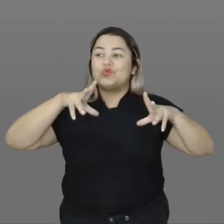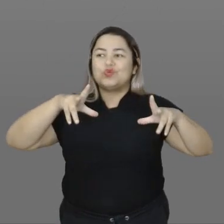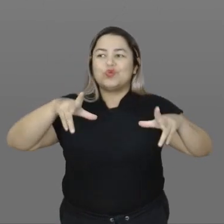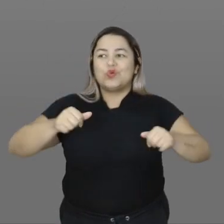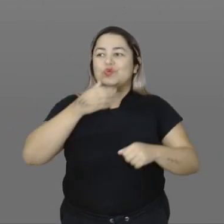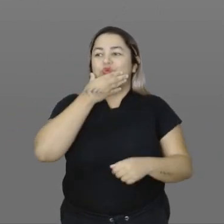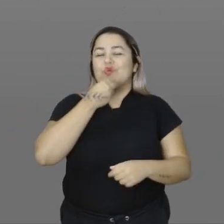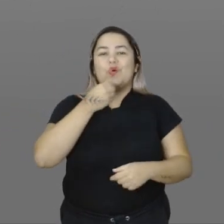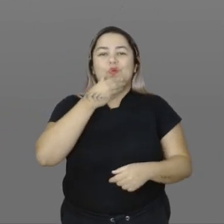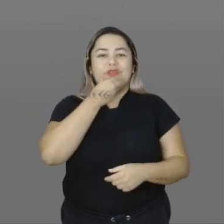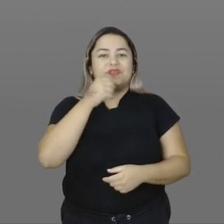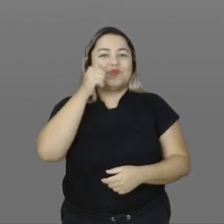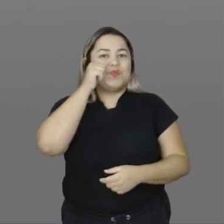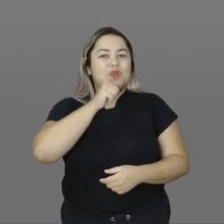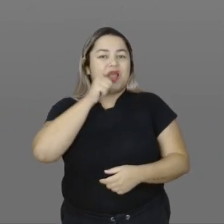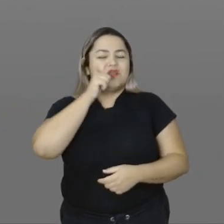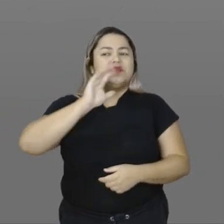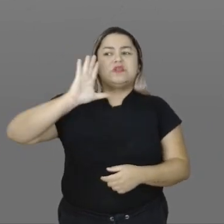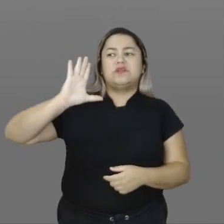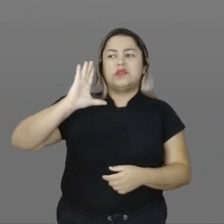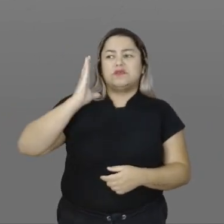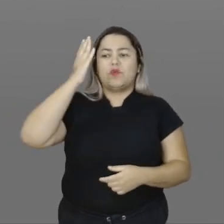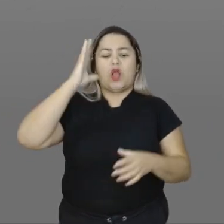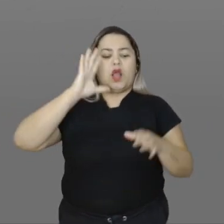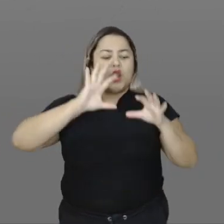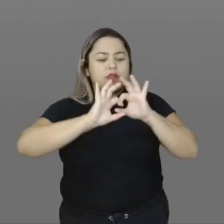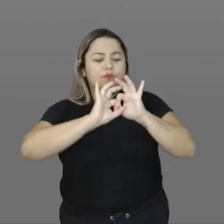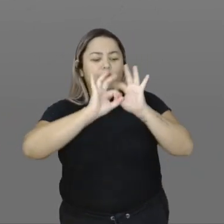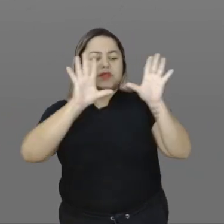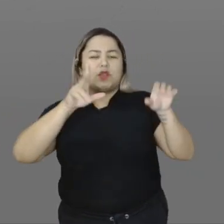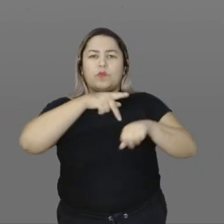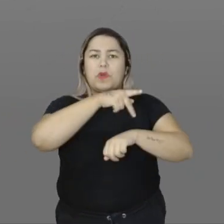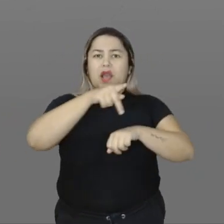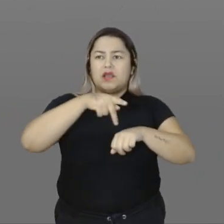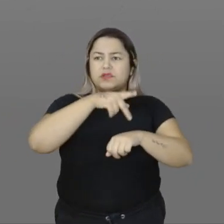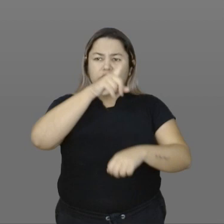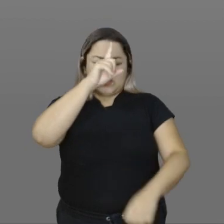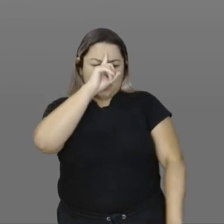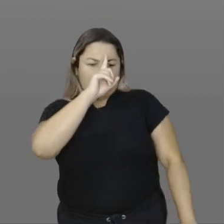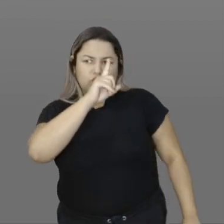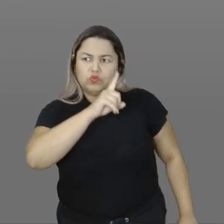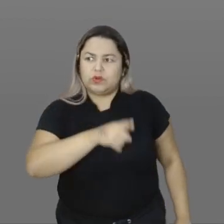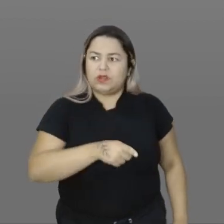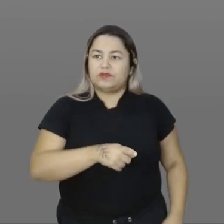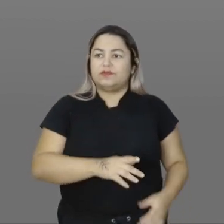os homens e mulheres que resolveram libertar esse país do autoritarismo.